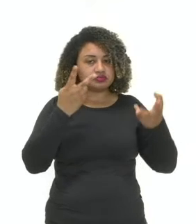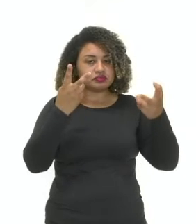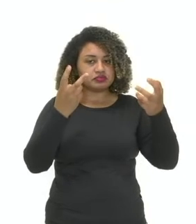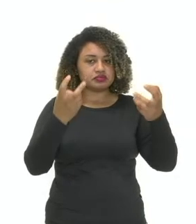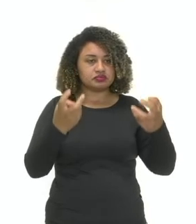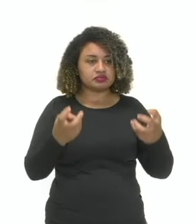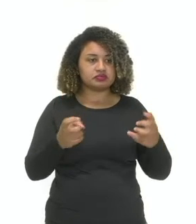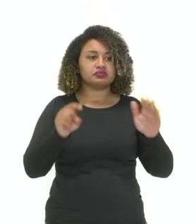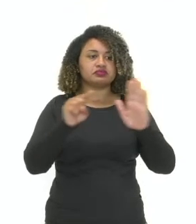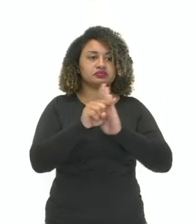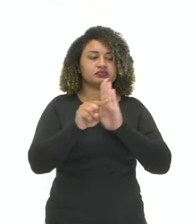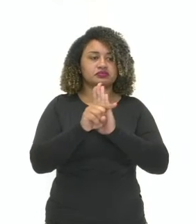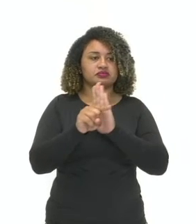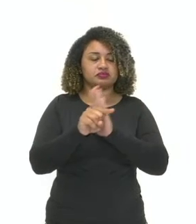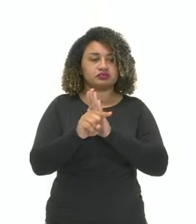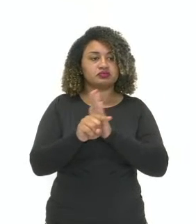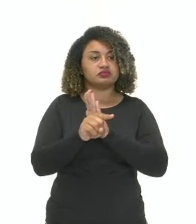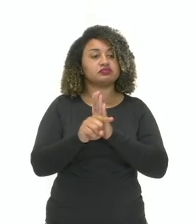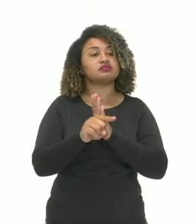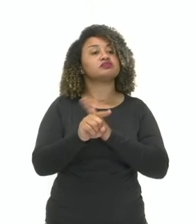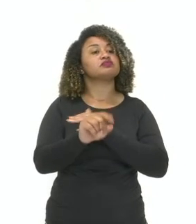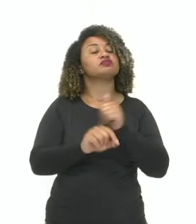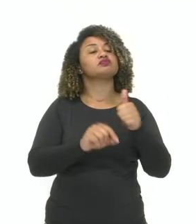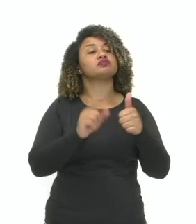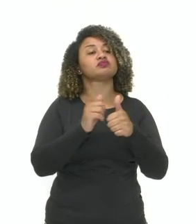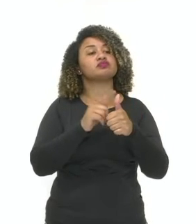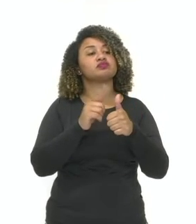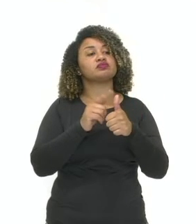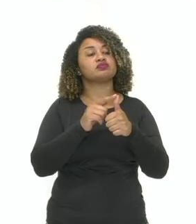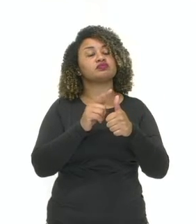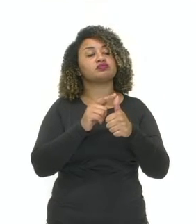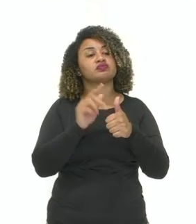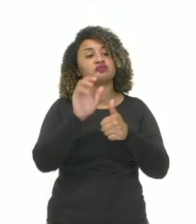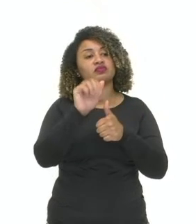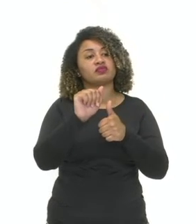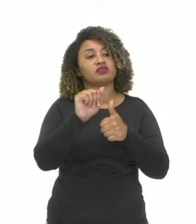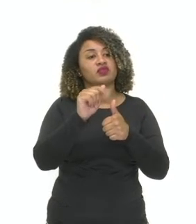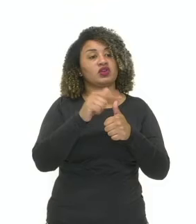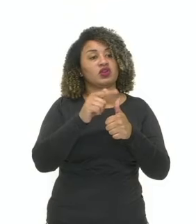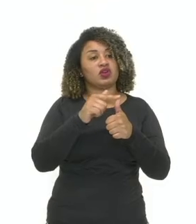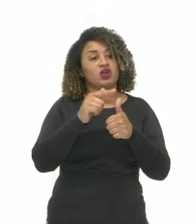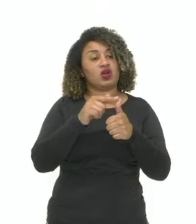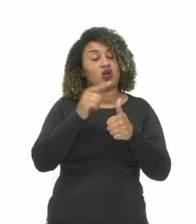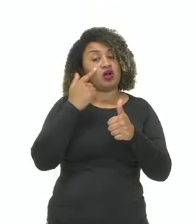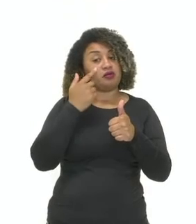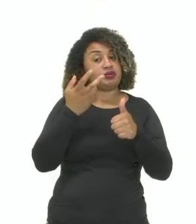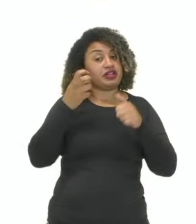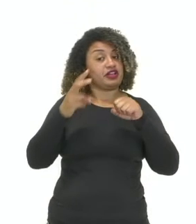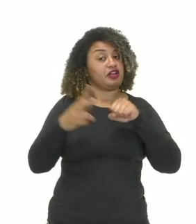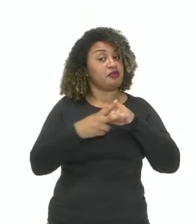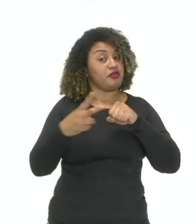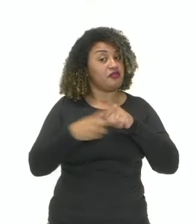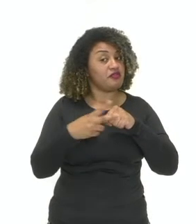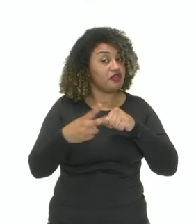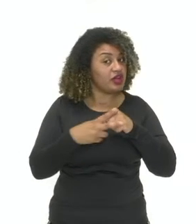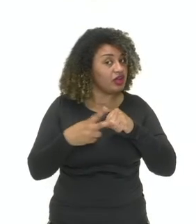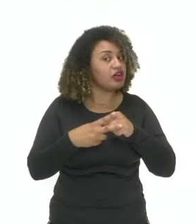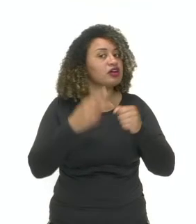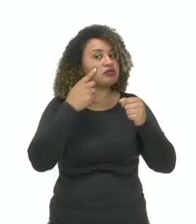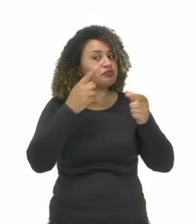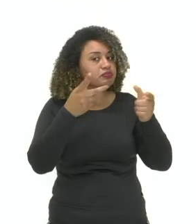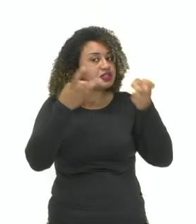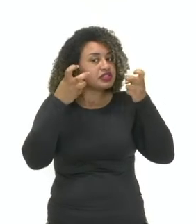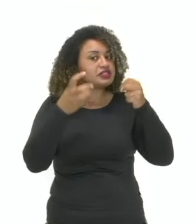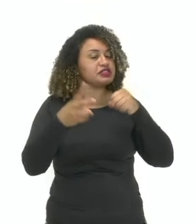estuviste ayer? Estou perguntando ayer, ontem. Tá? Observem o verbo aqui